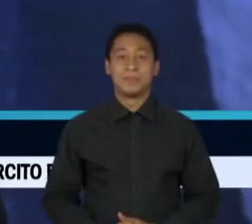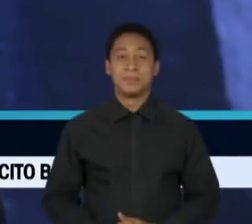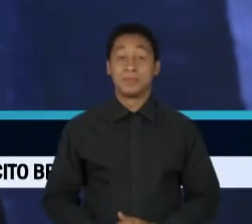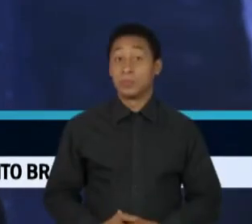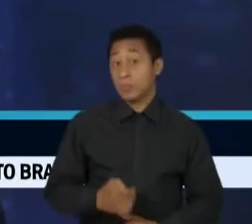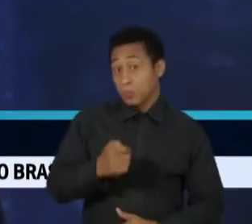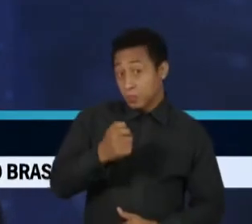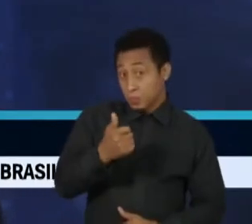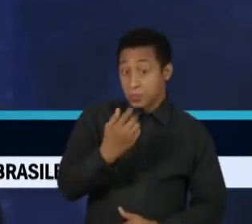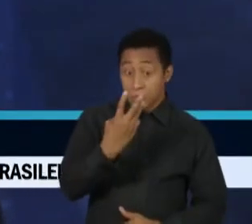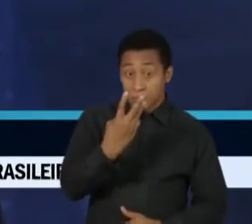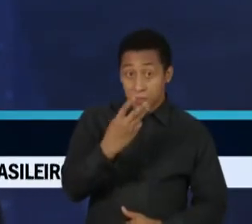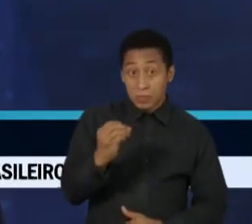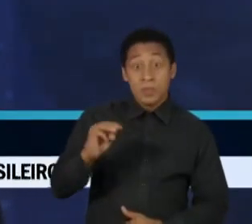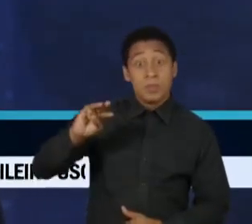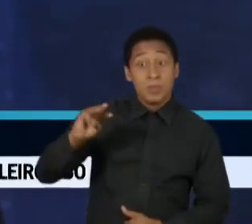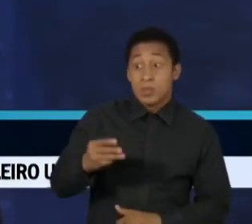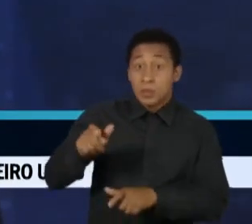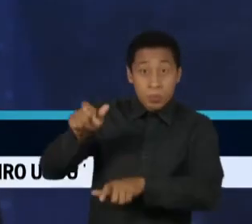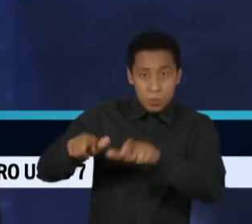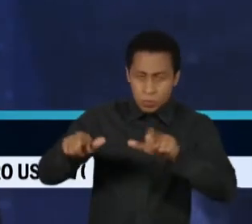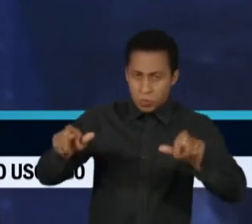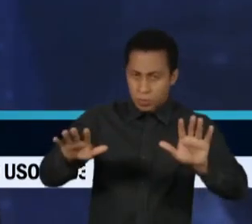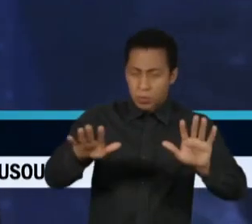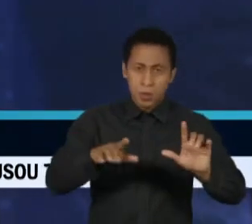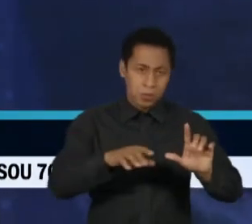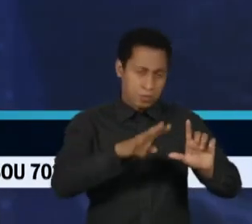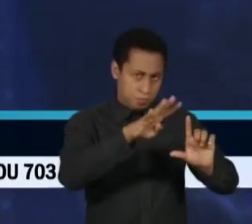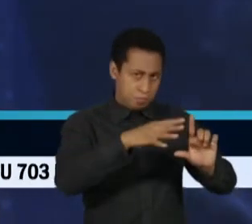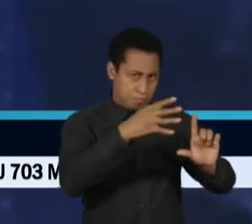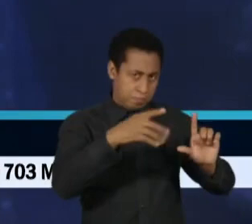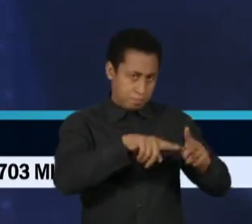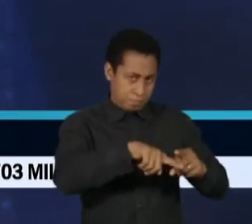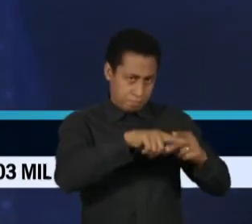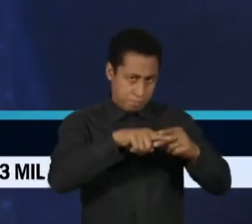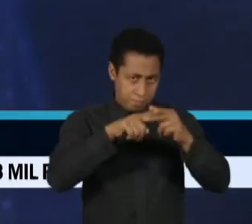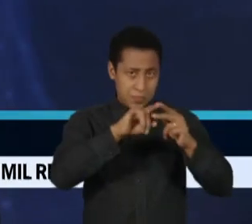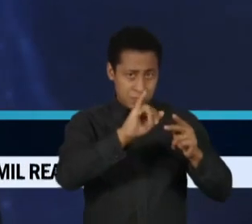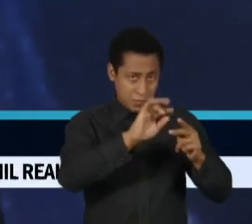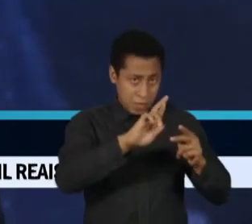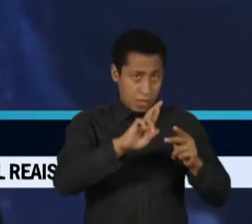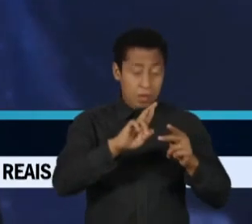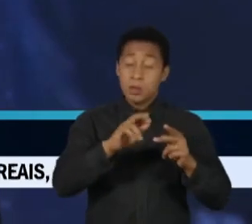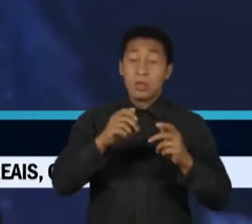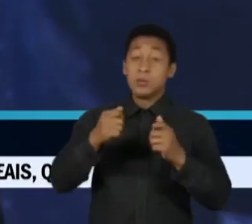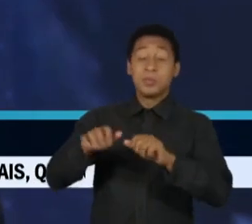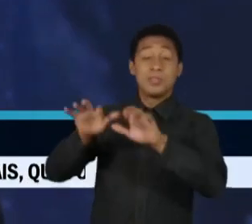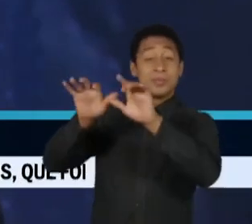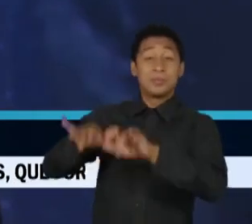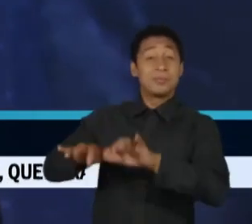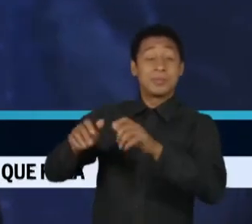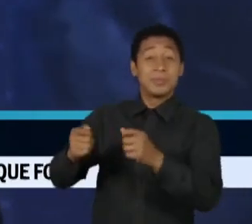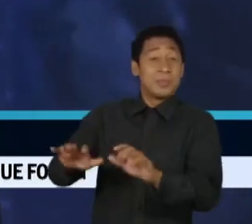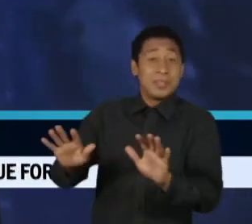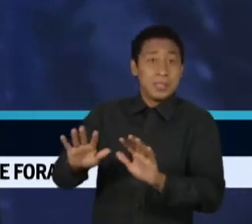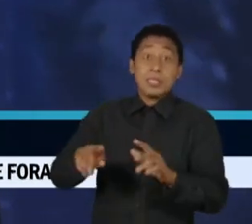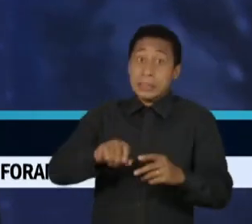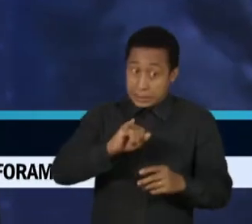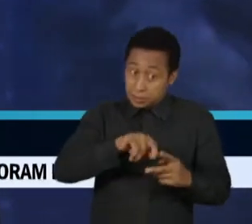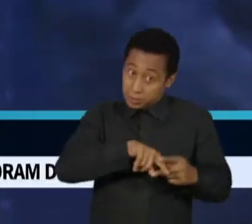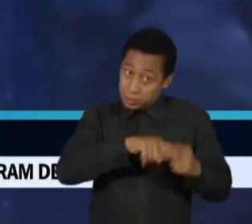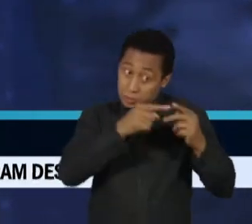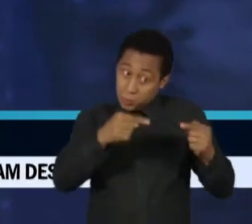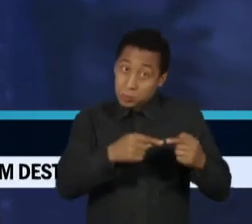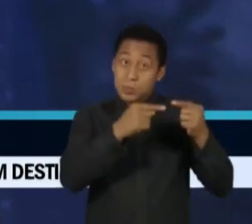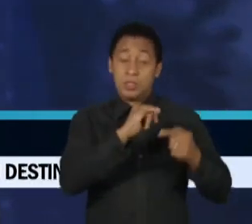Quase 30 milhões de brasileiros ficariam isentos de pagar o imposto de renda em 2024 se a tabela fosse corrigida integralmente